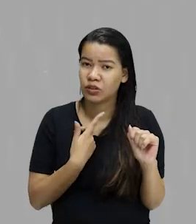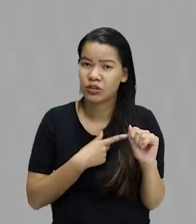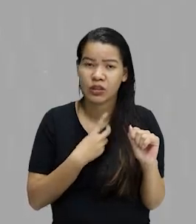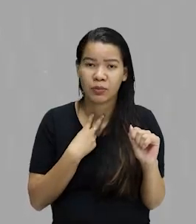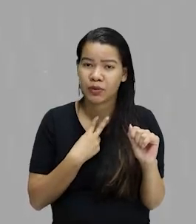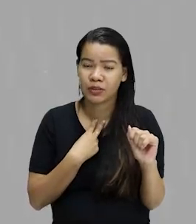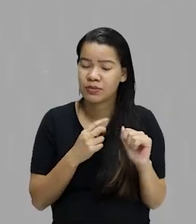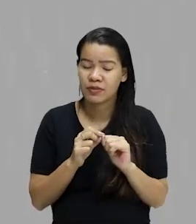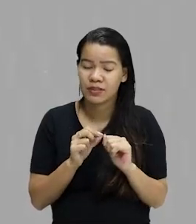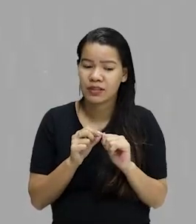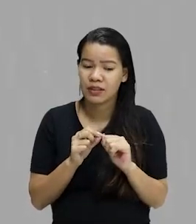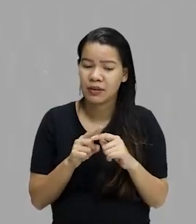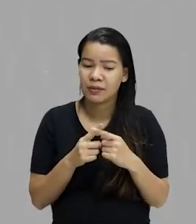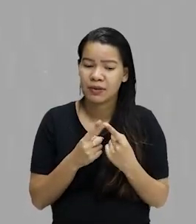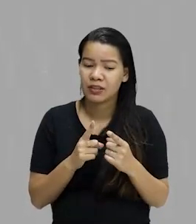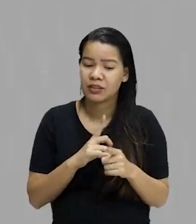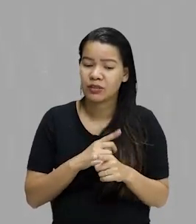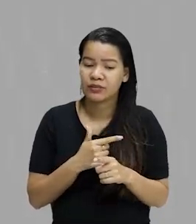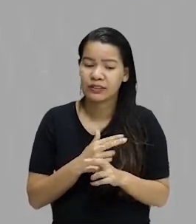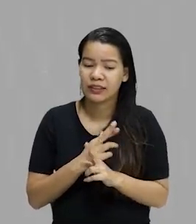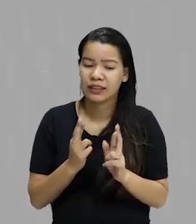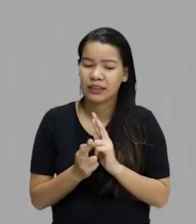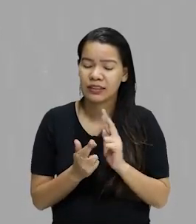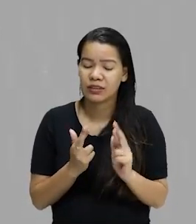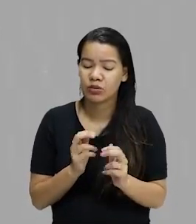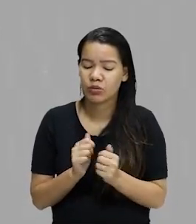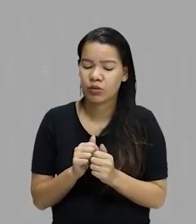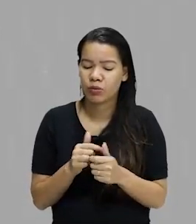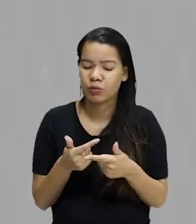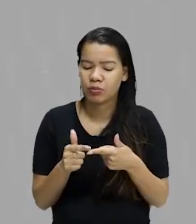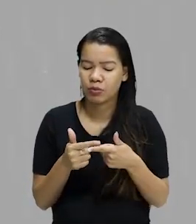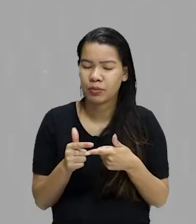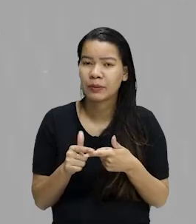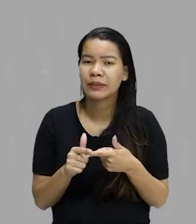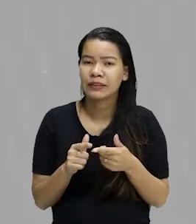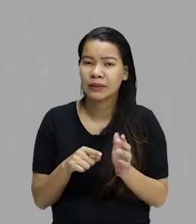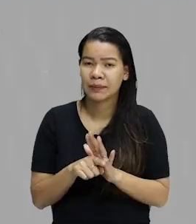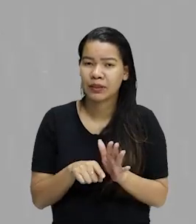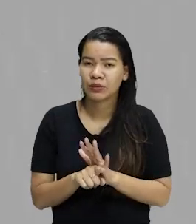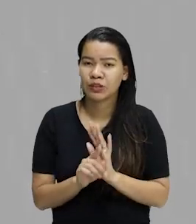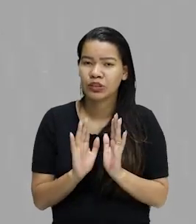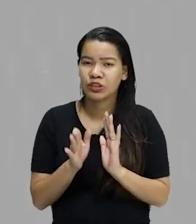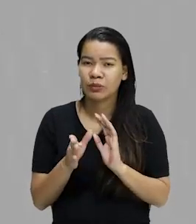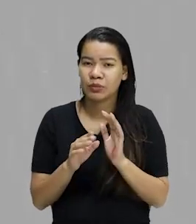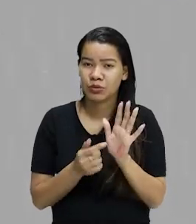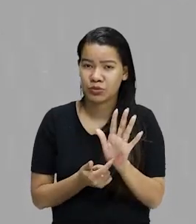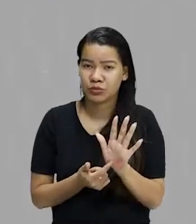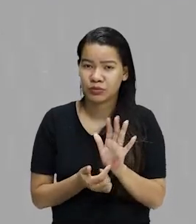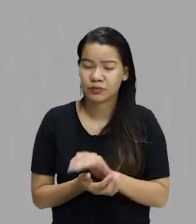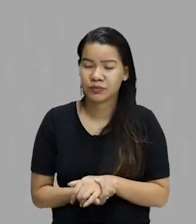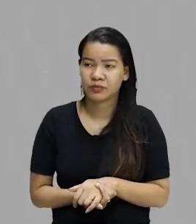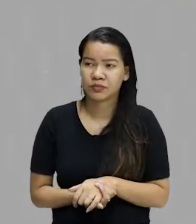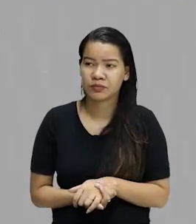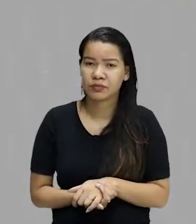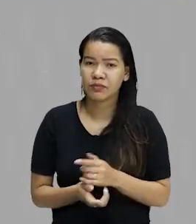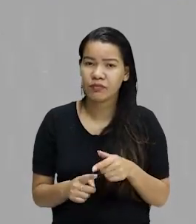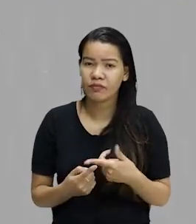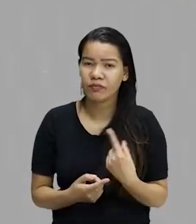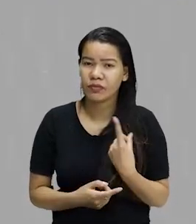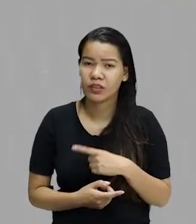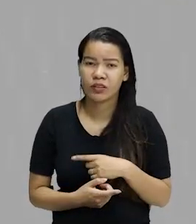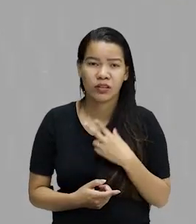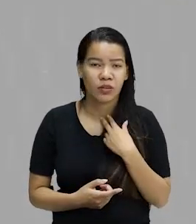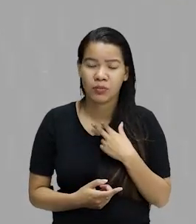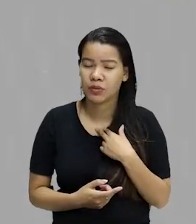fazer. Só que ela não está relacionada ao problema da questão. Mas olha só, a gente não